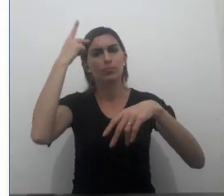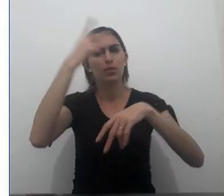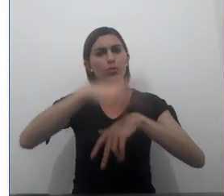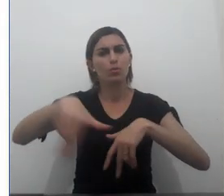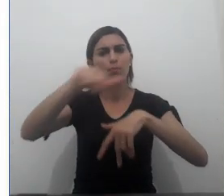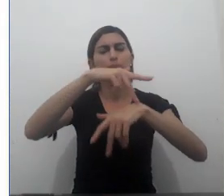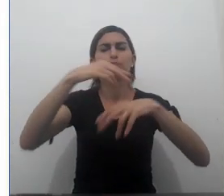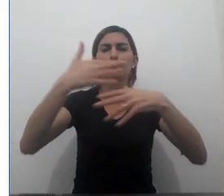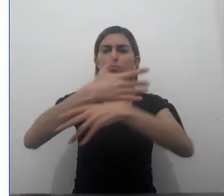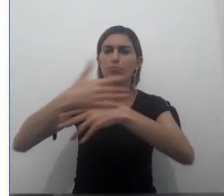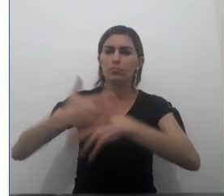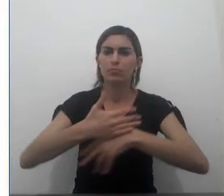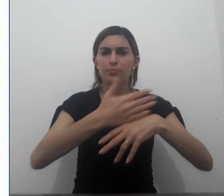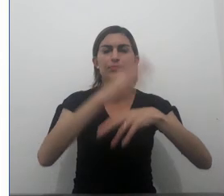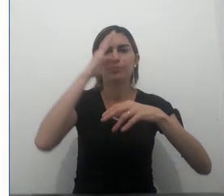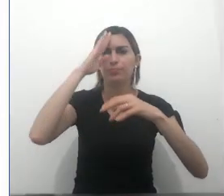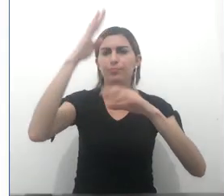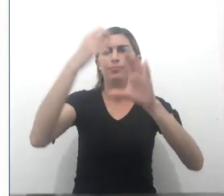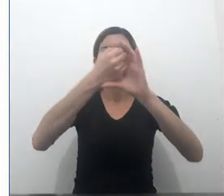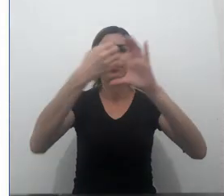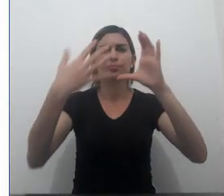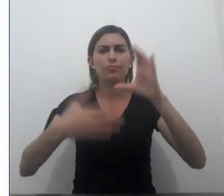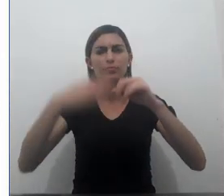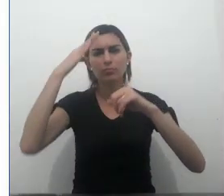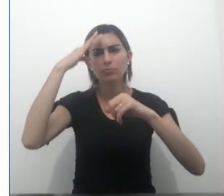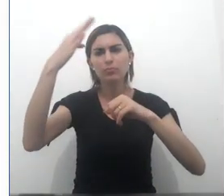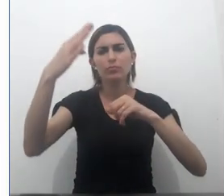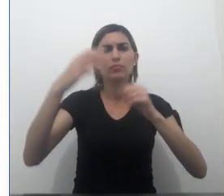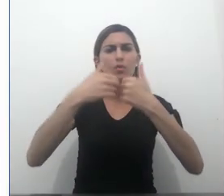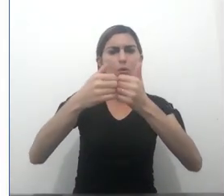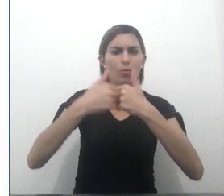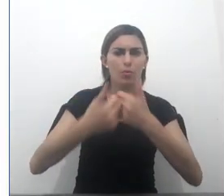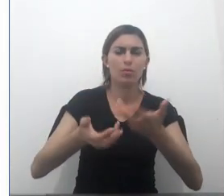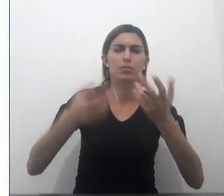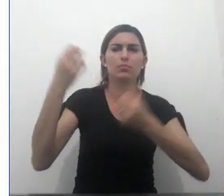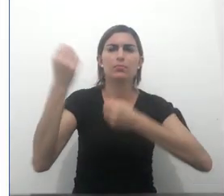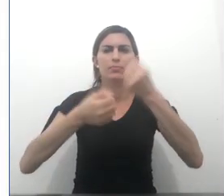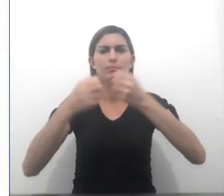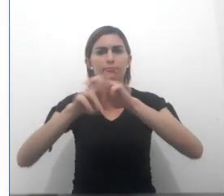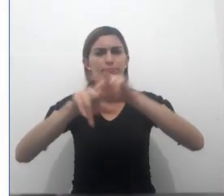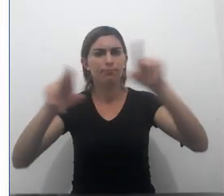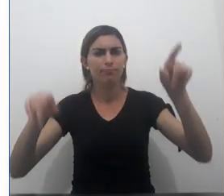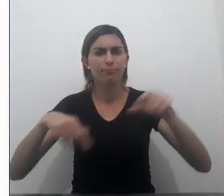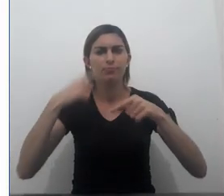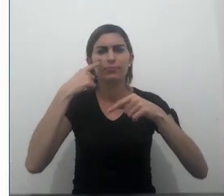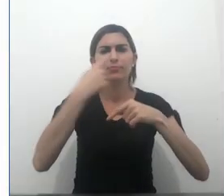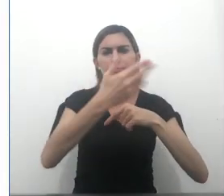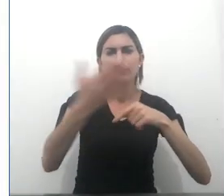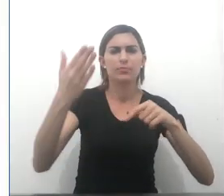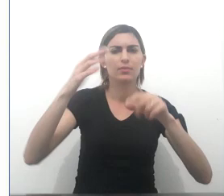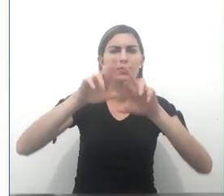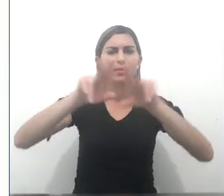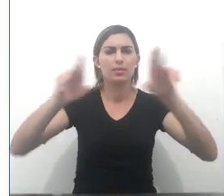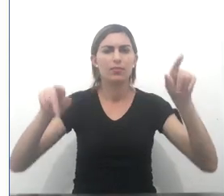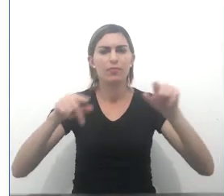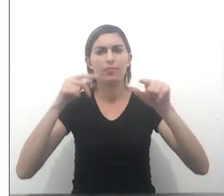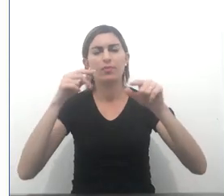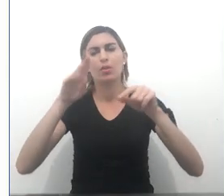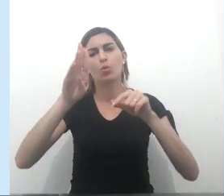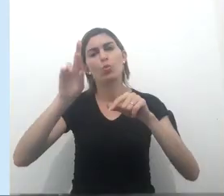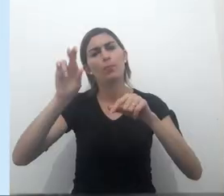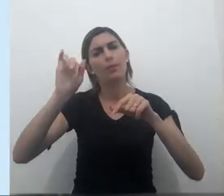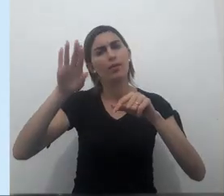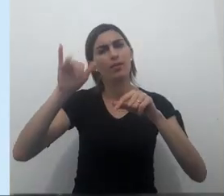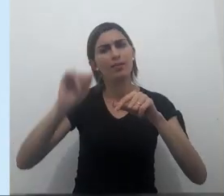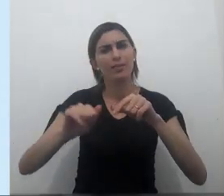situadas em áreas urbanas, caracterizadas principalmente por imóveis, edifícios, e a gente vai ter uma classificação aí em